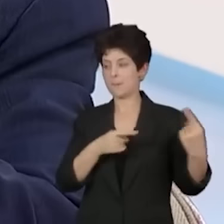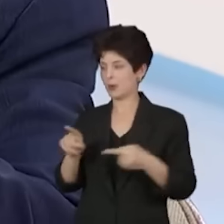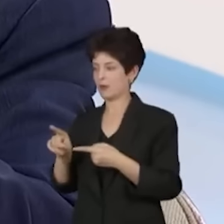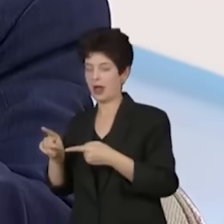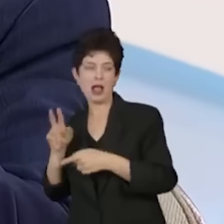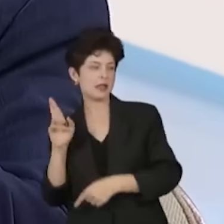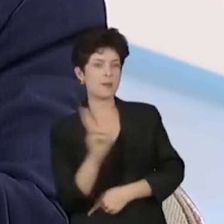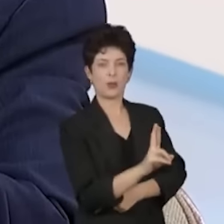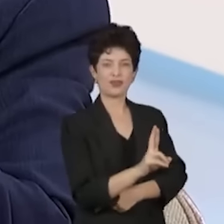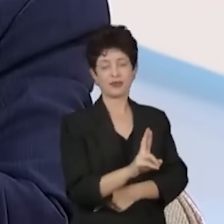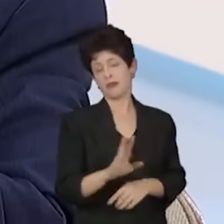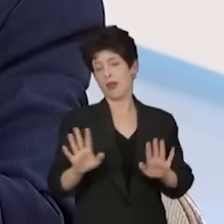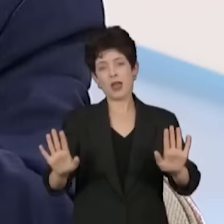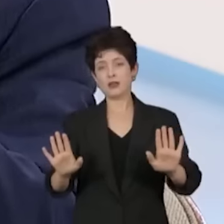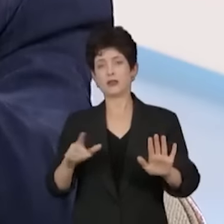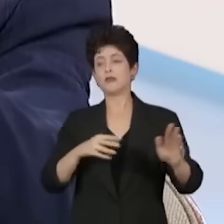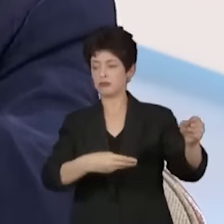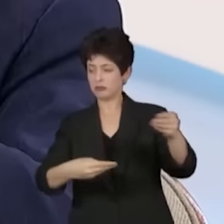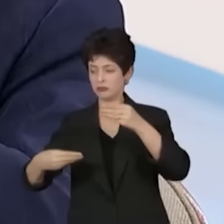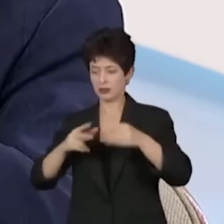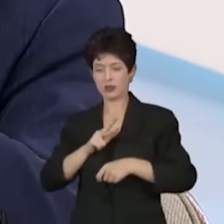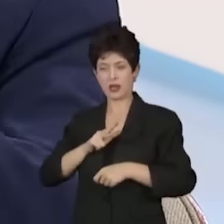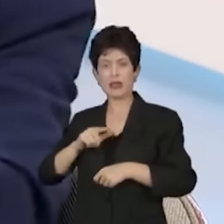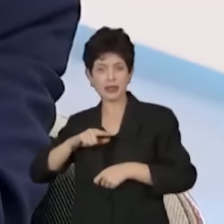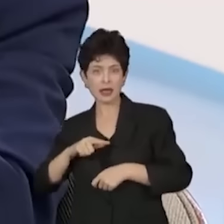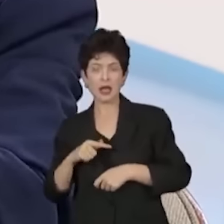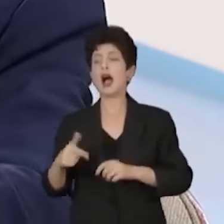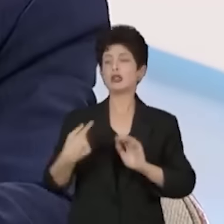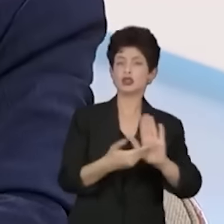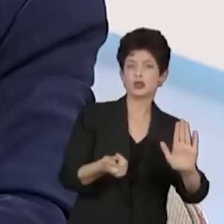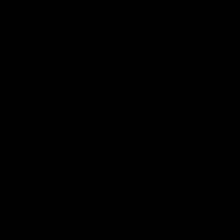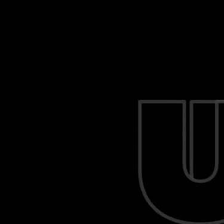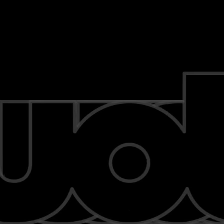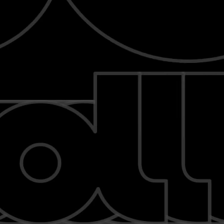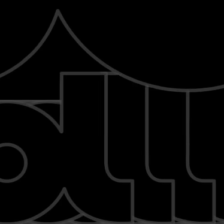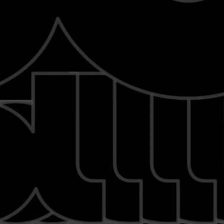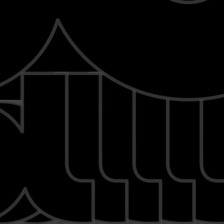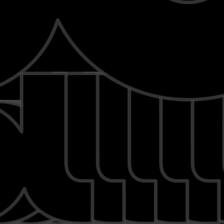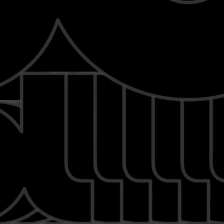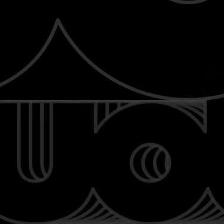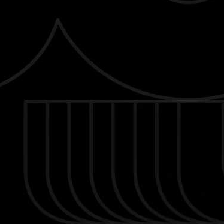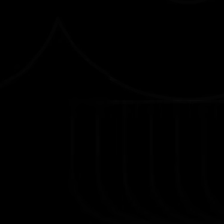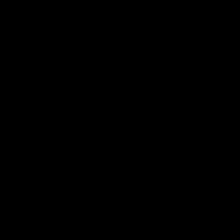a que chegou essa questão no Supremo tem tem câmera tão tirando as câmeras não tem que ter câmera Tá certo